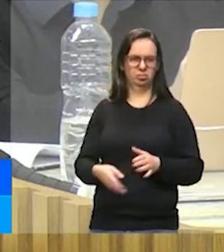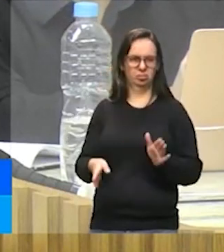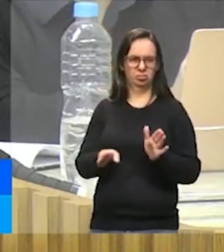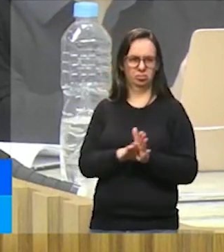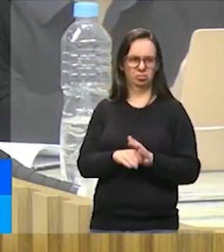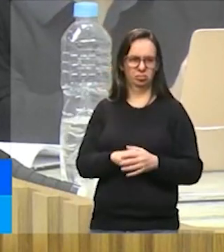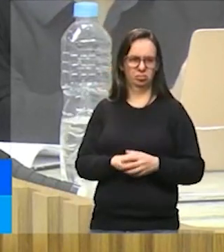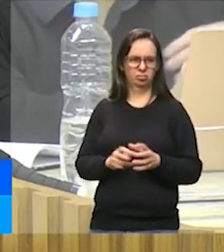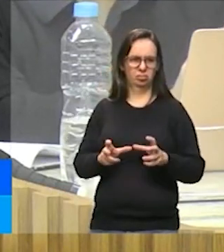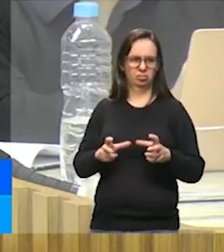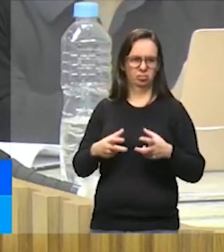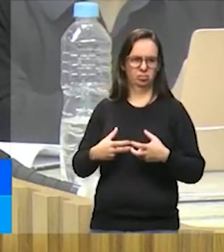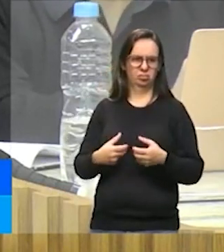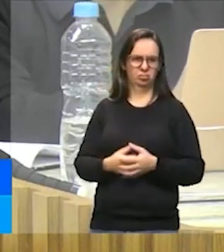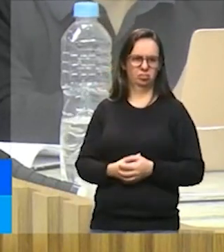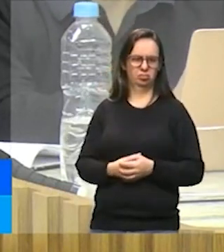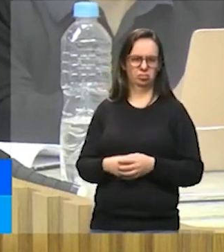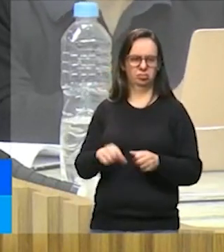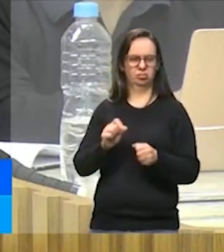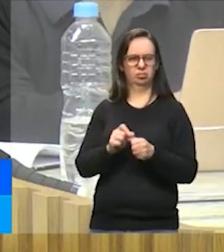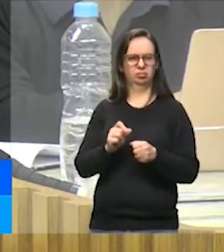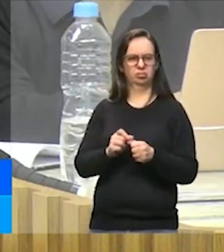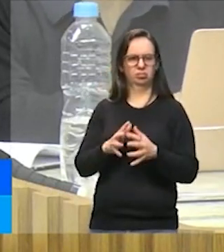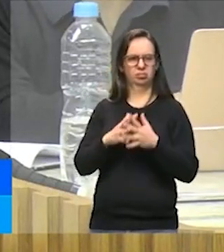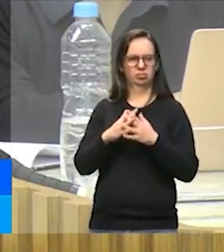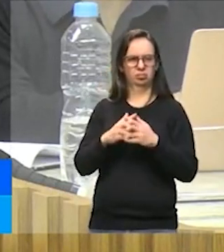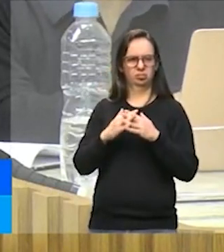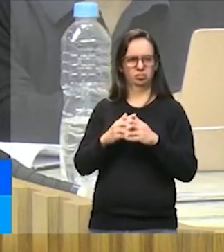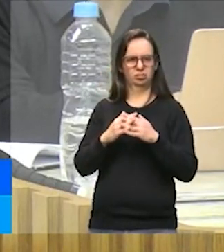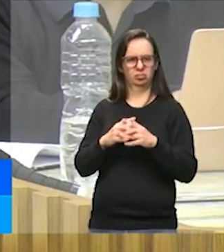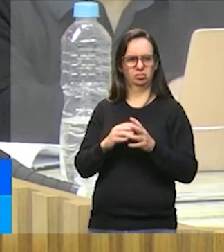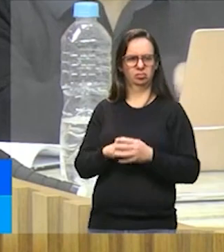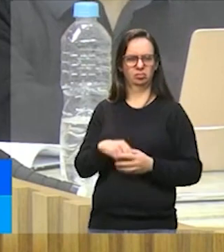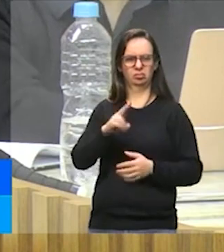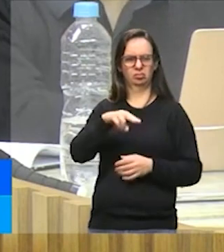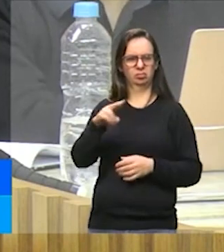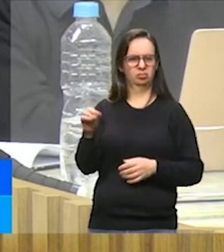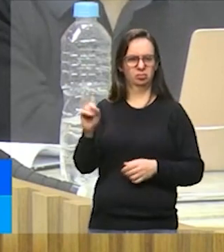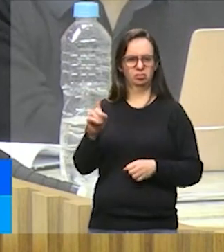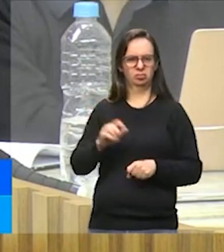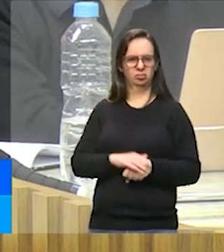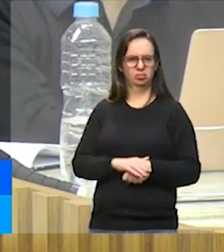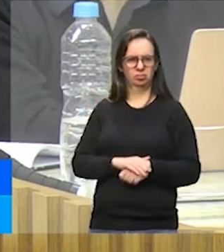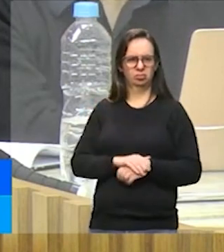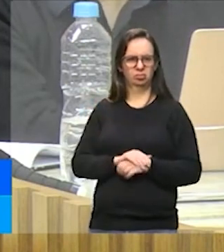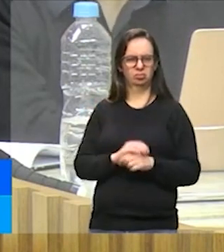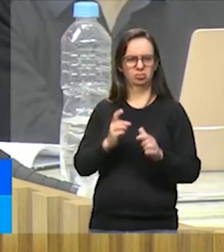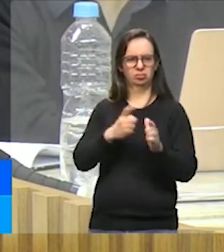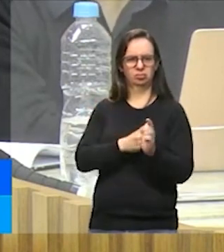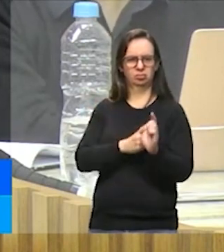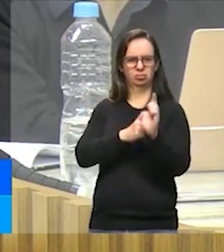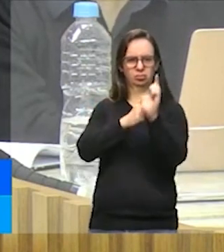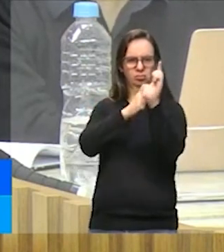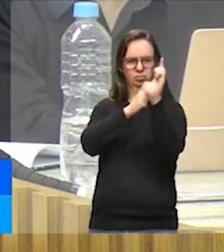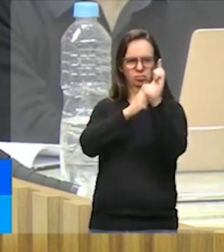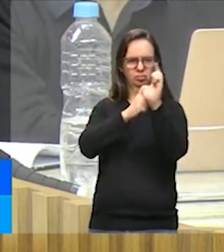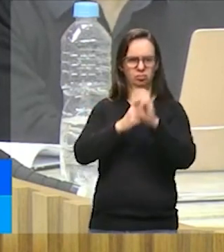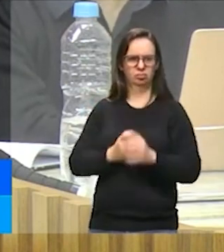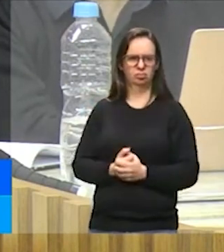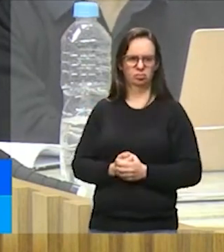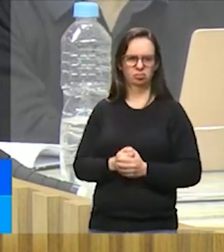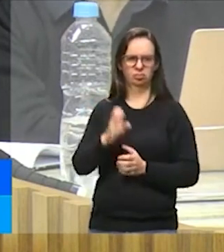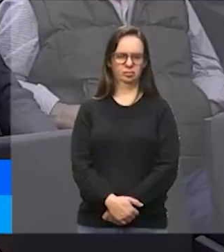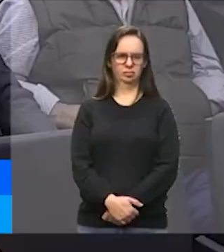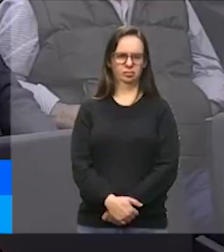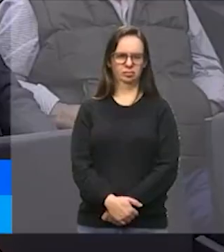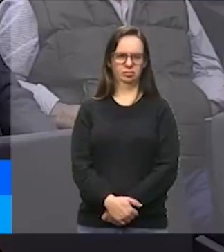e não veio agora tá fazendo baderna ele nenhum momento veio conversar ele não quis fazer audiência pública por cinco